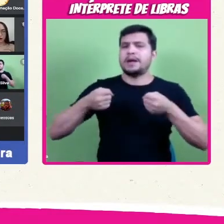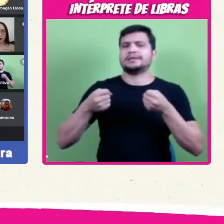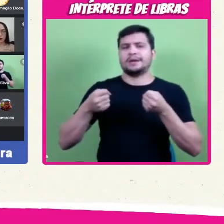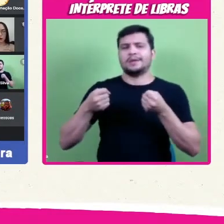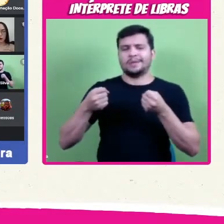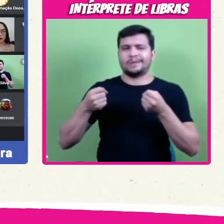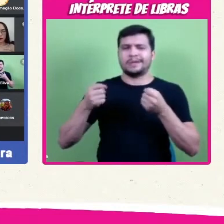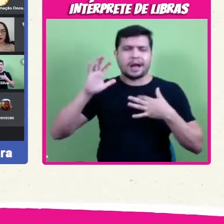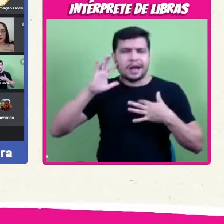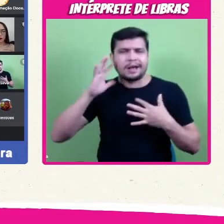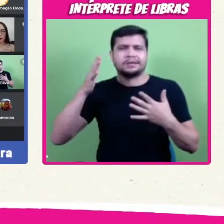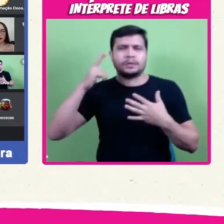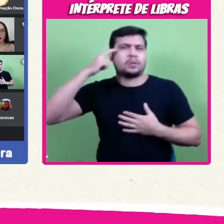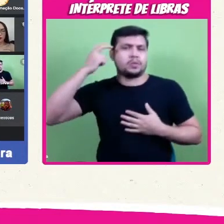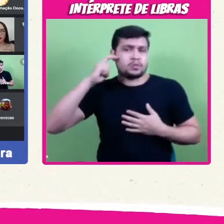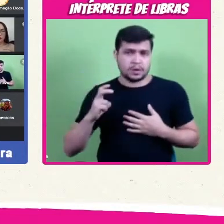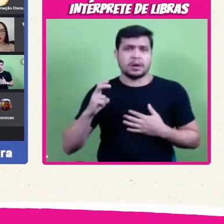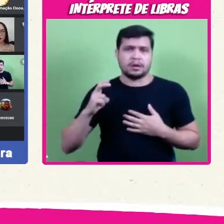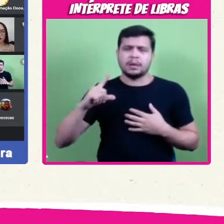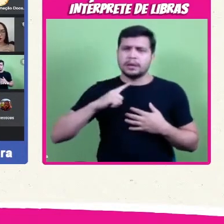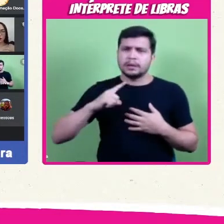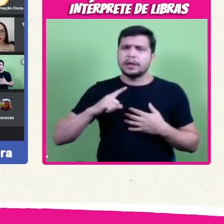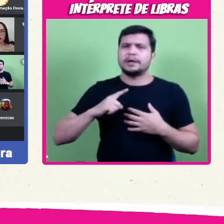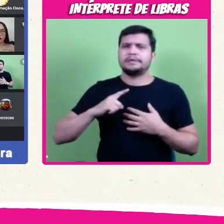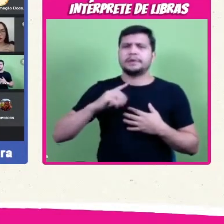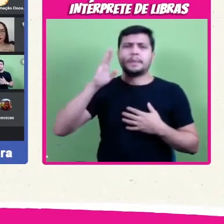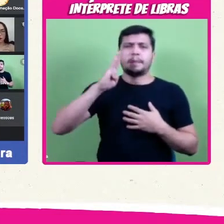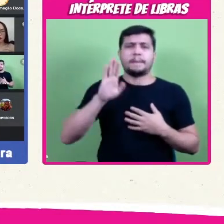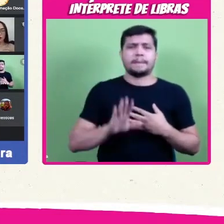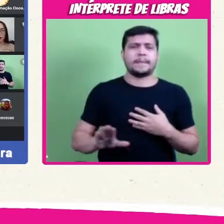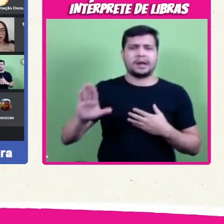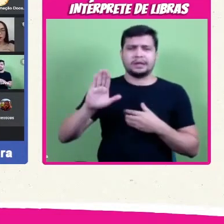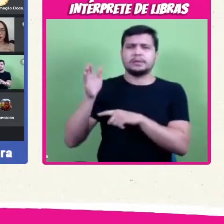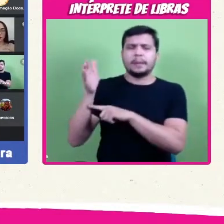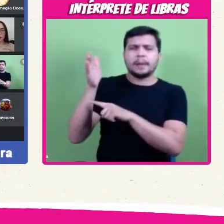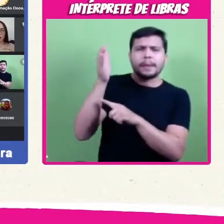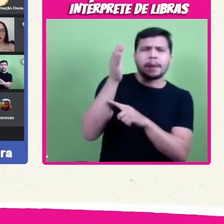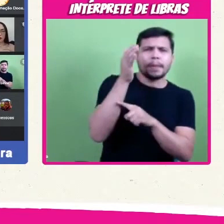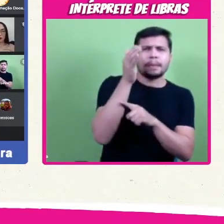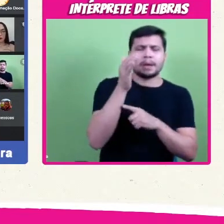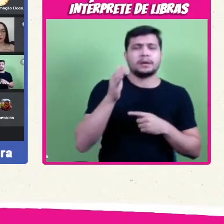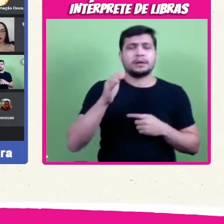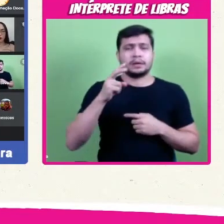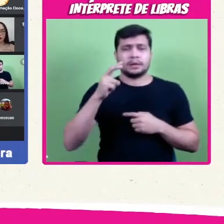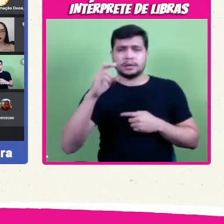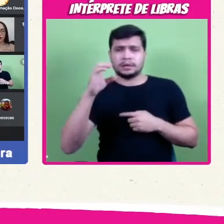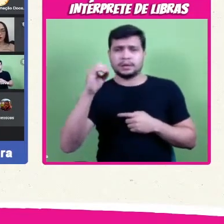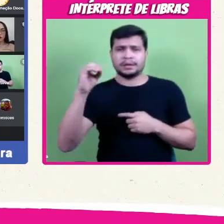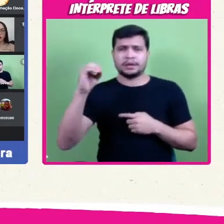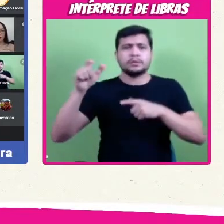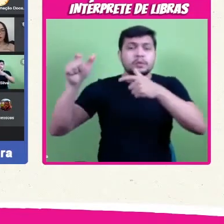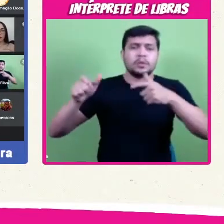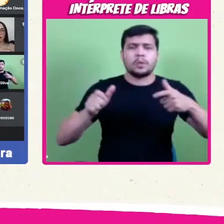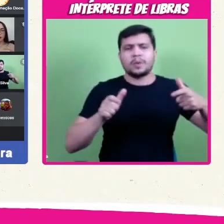né, que já percorreu mais de 500 espaços culturais de todo o Brasil, e tem como objetivo principal